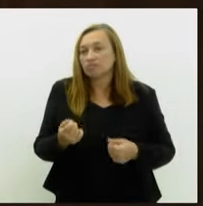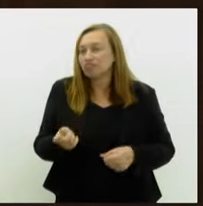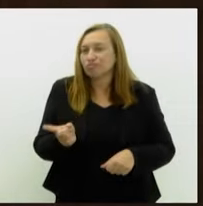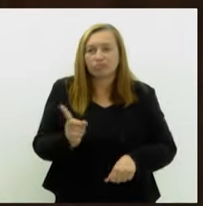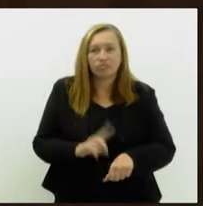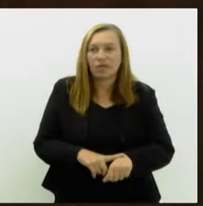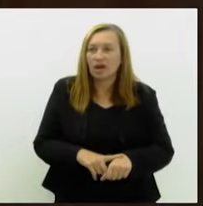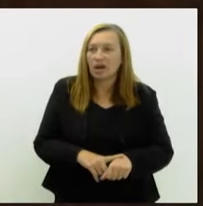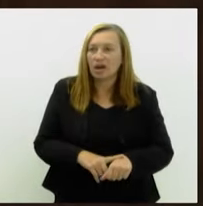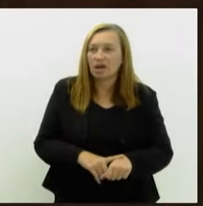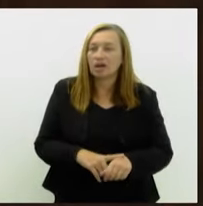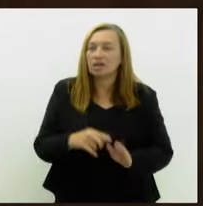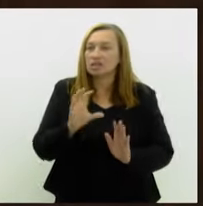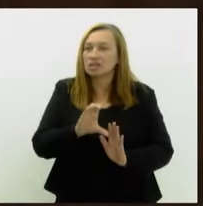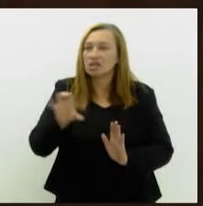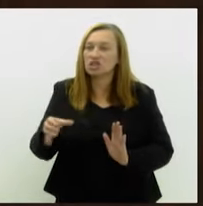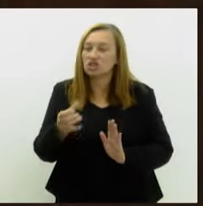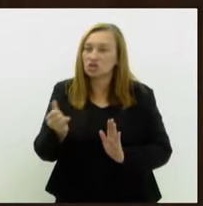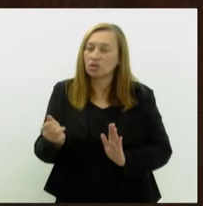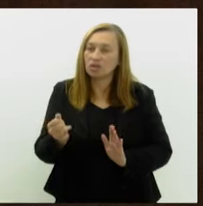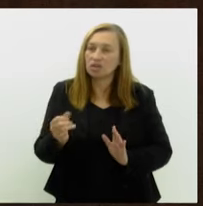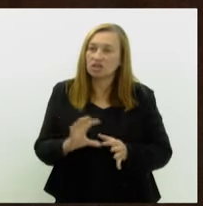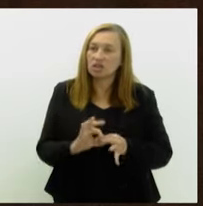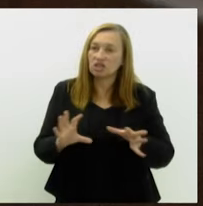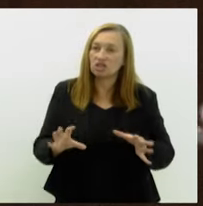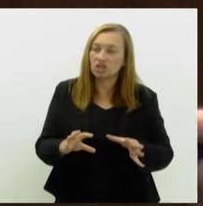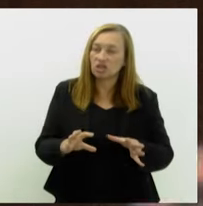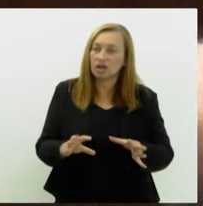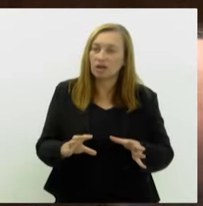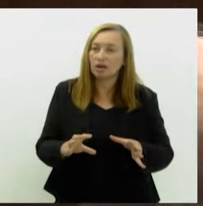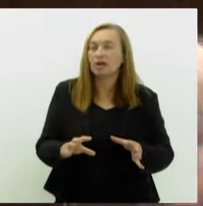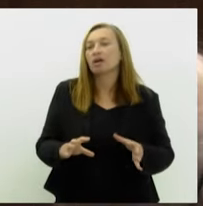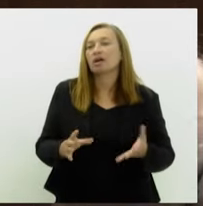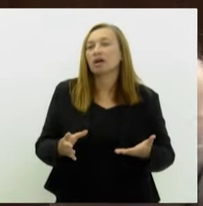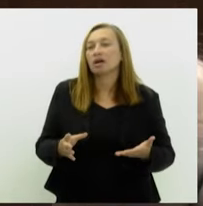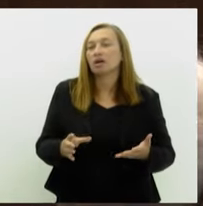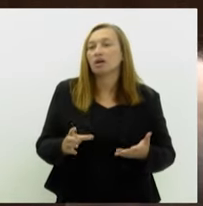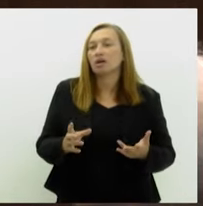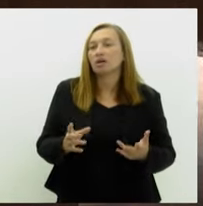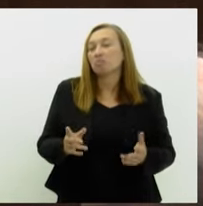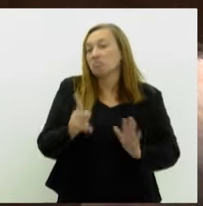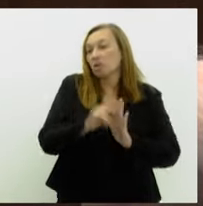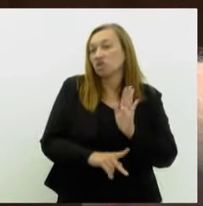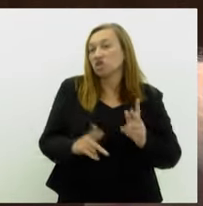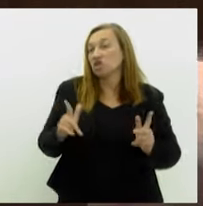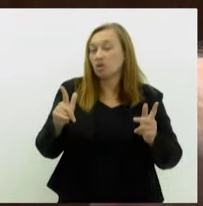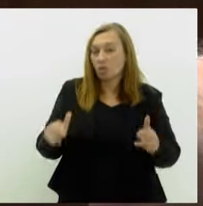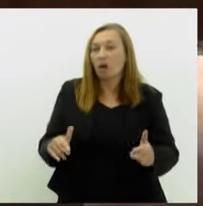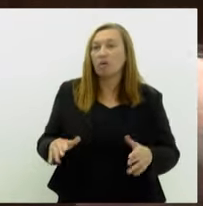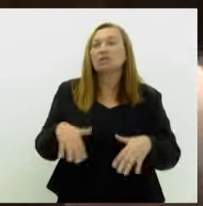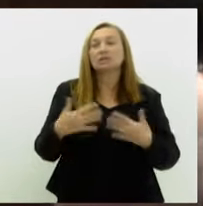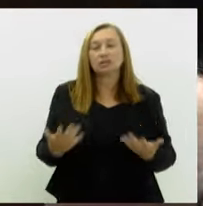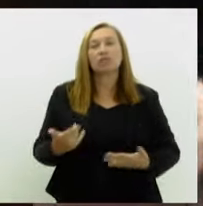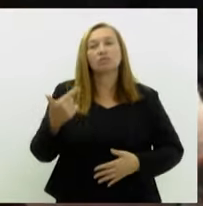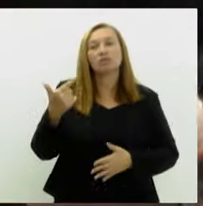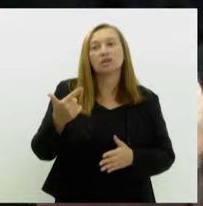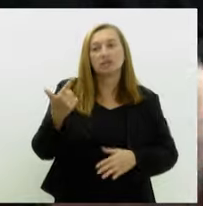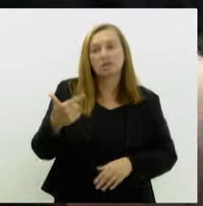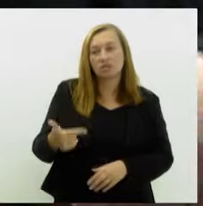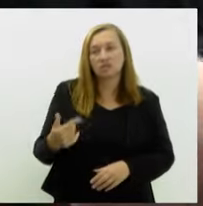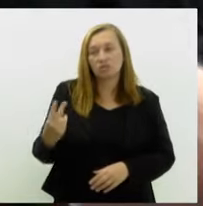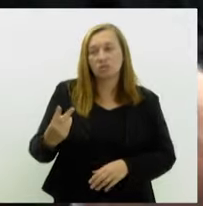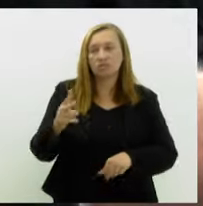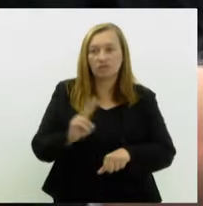passar projetos semelhantes e o debate não ser feito, não ser remetido à CCJ. Então, é a segunda vez que